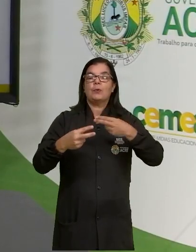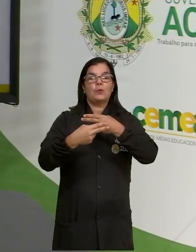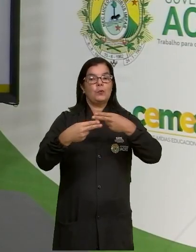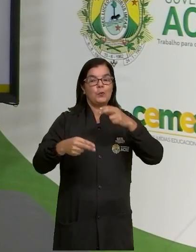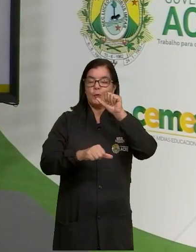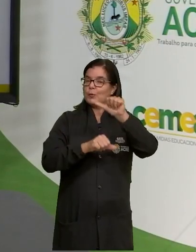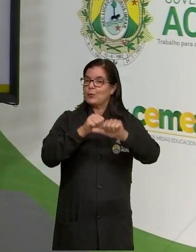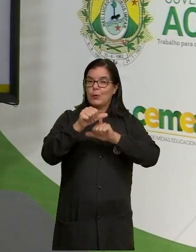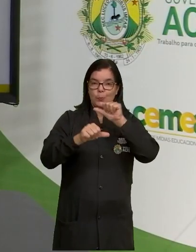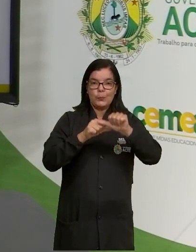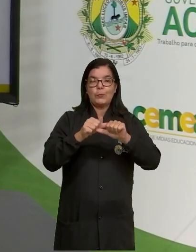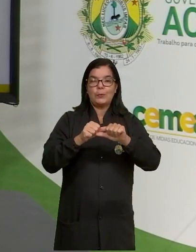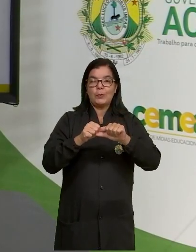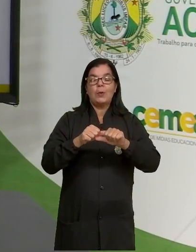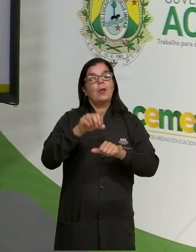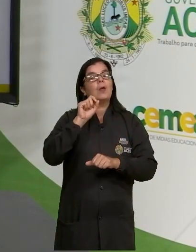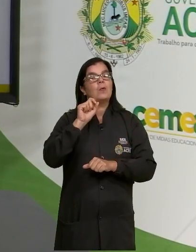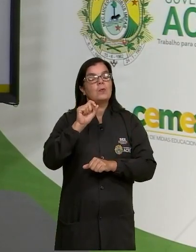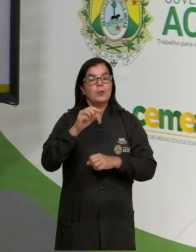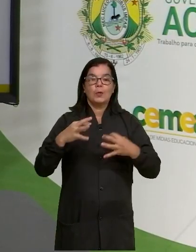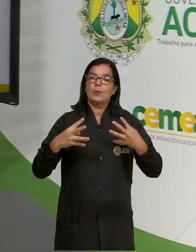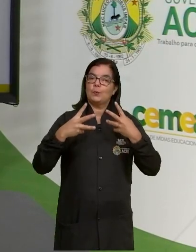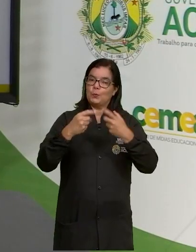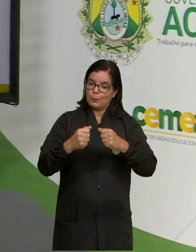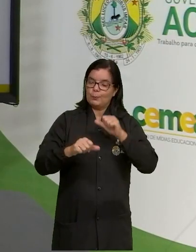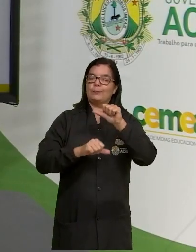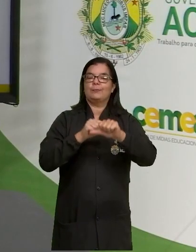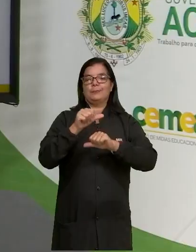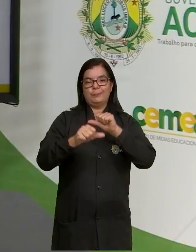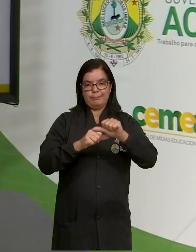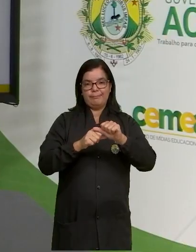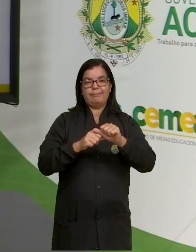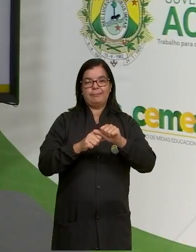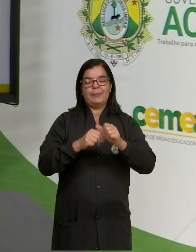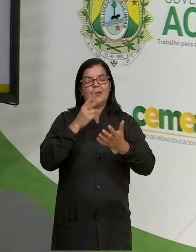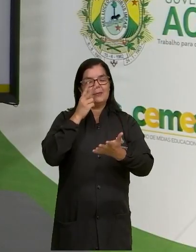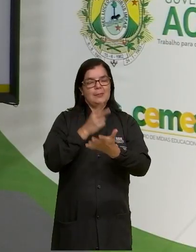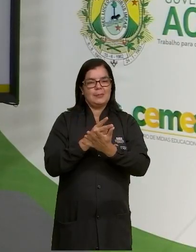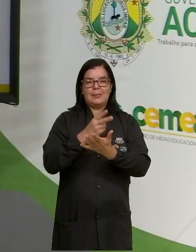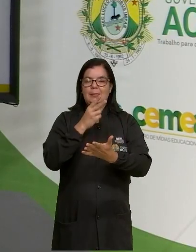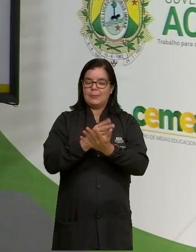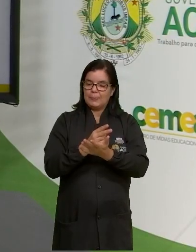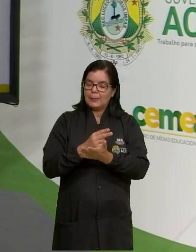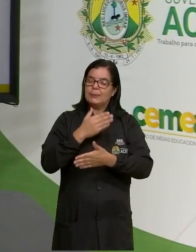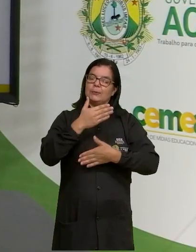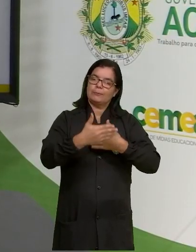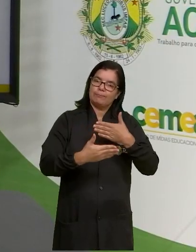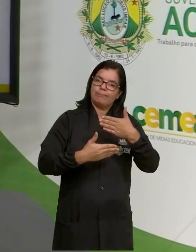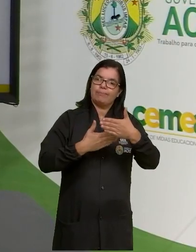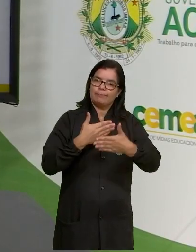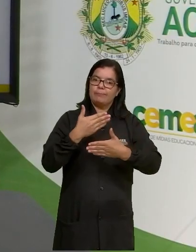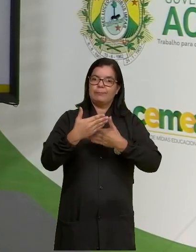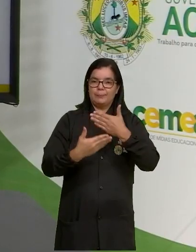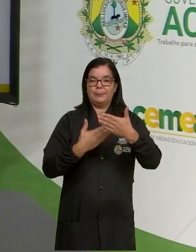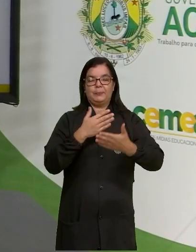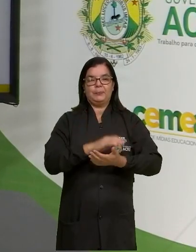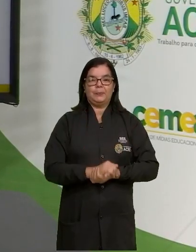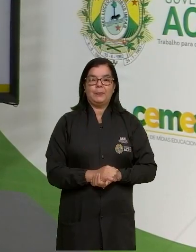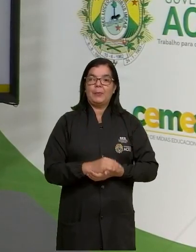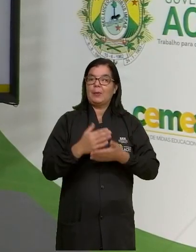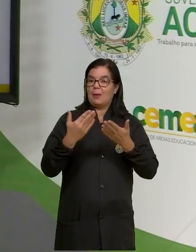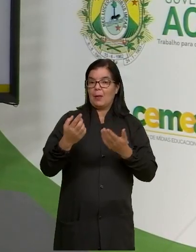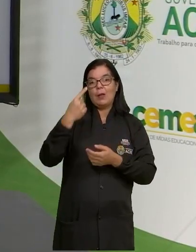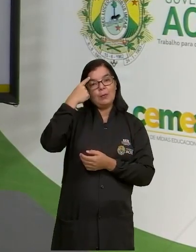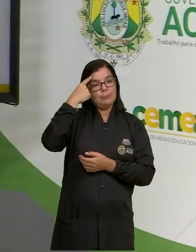não muda é o fato de que tudo muda. Tudo está em constante transformação. Essa é